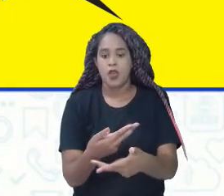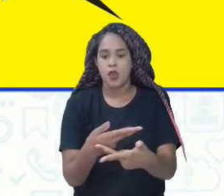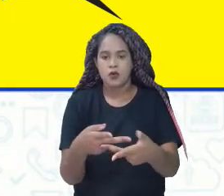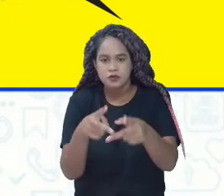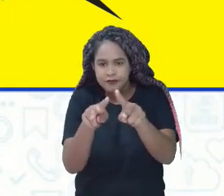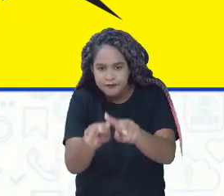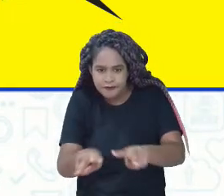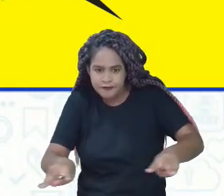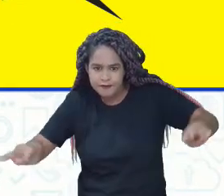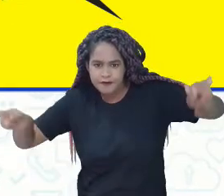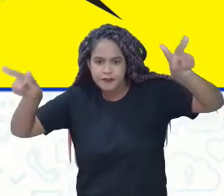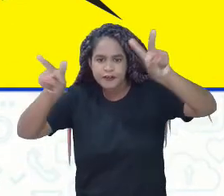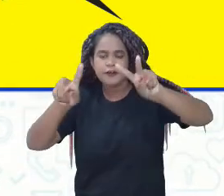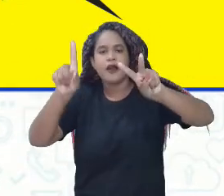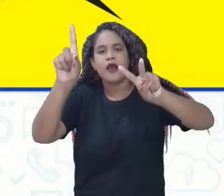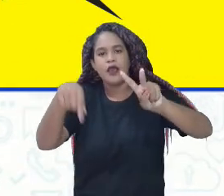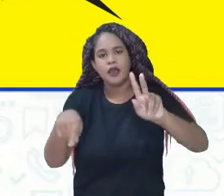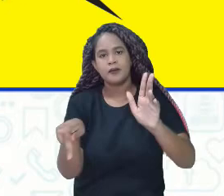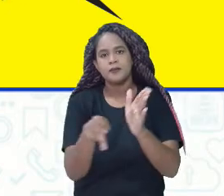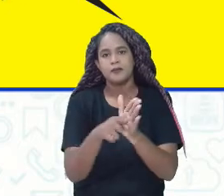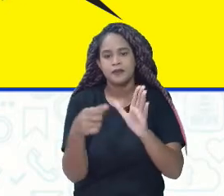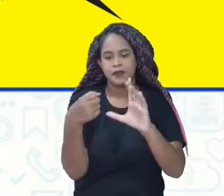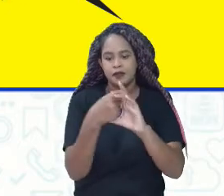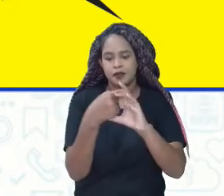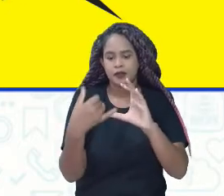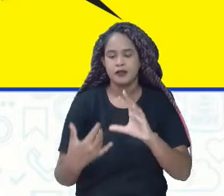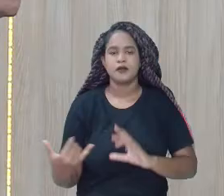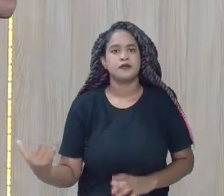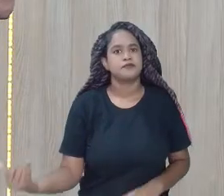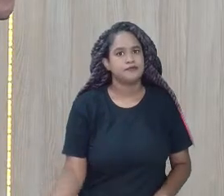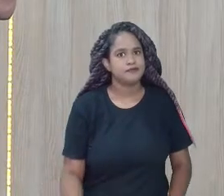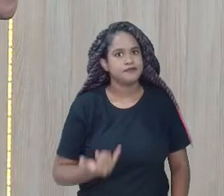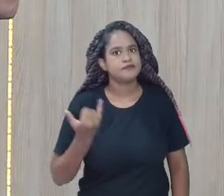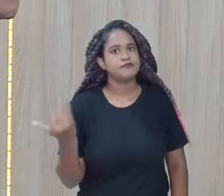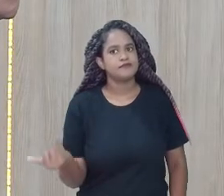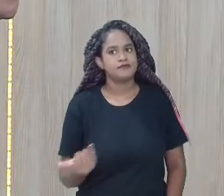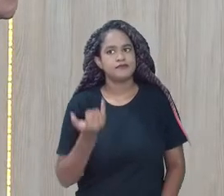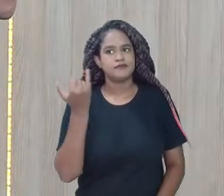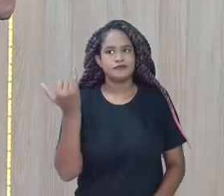visuais, são, não é, características importantes.